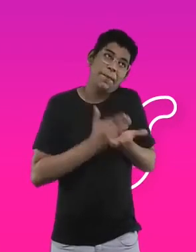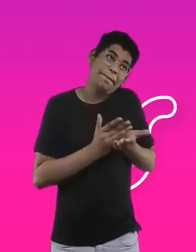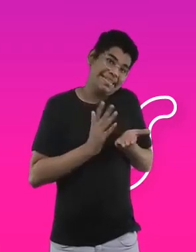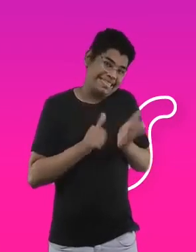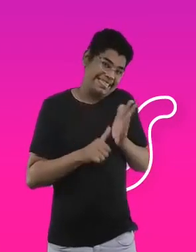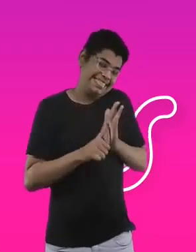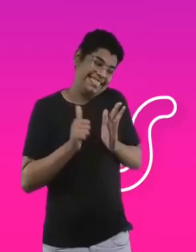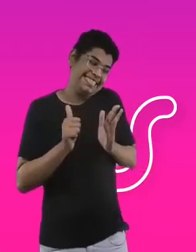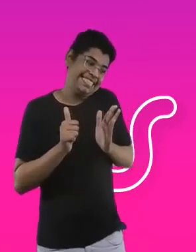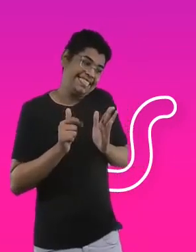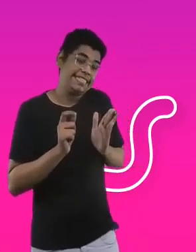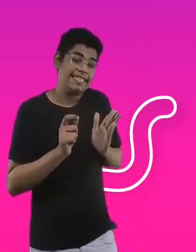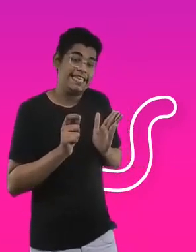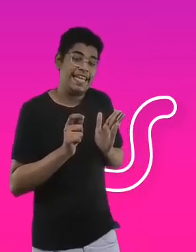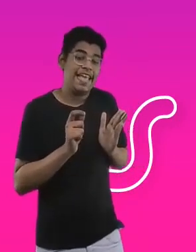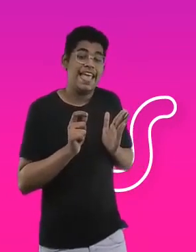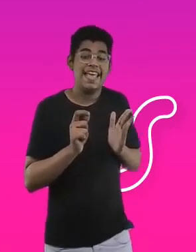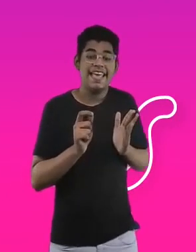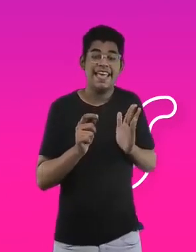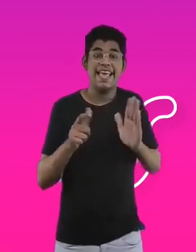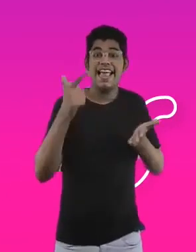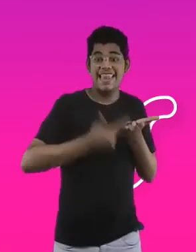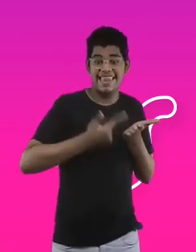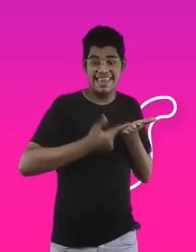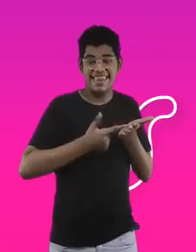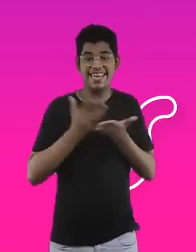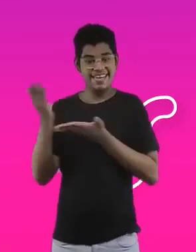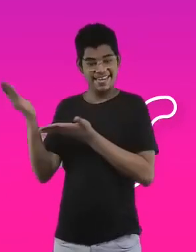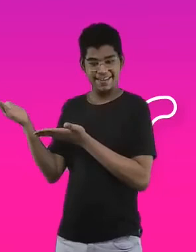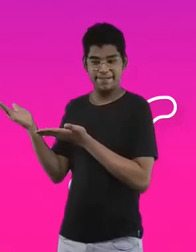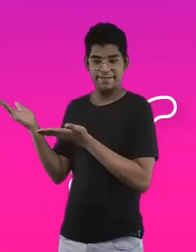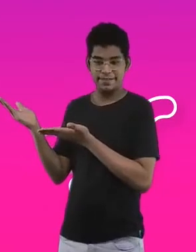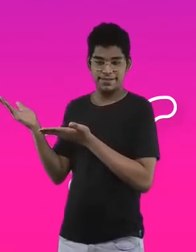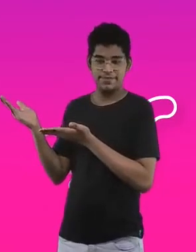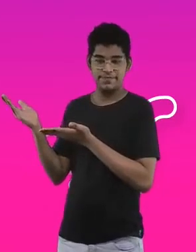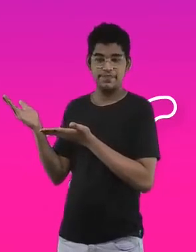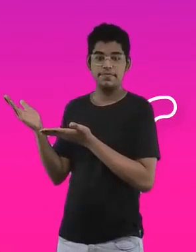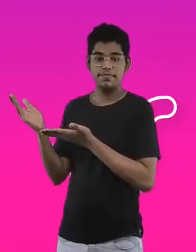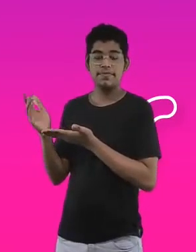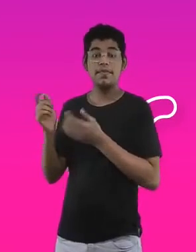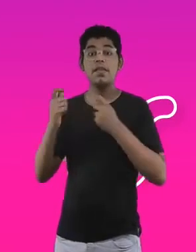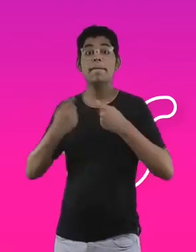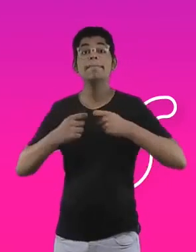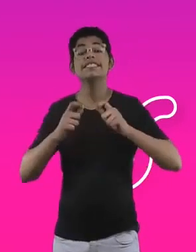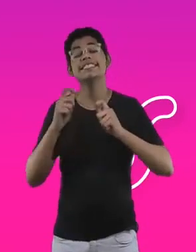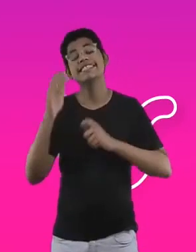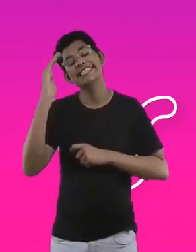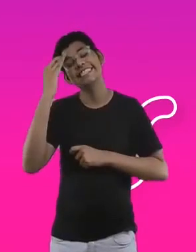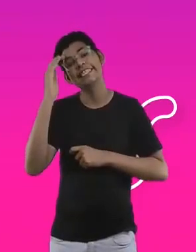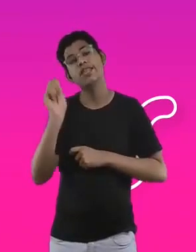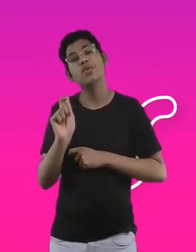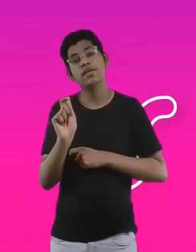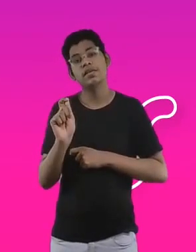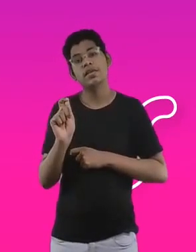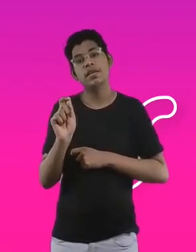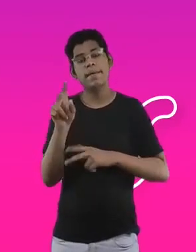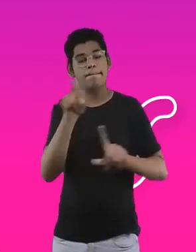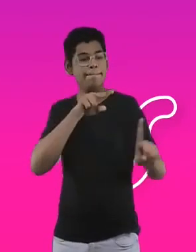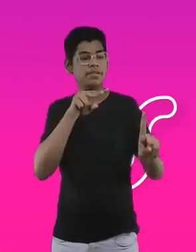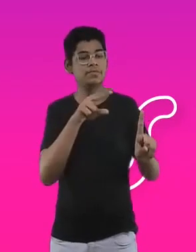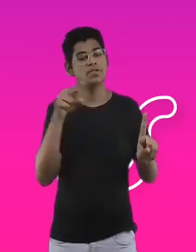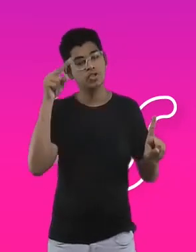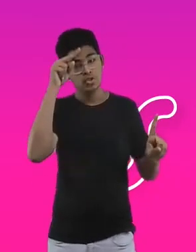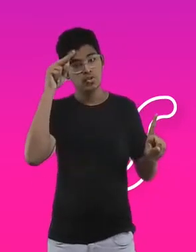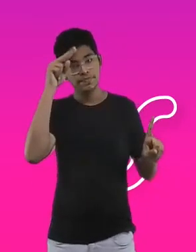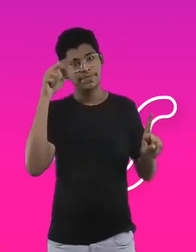indicando o livro, tá? A gente tem que entender primeiro a perspectiva histórica. Quando trago a performance